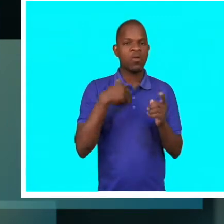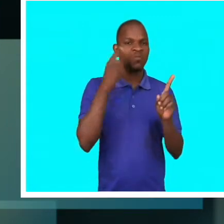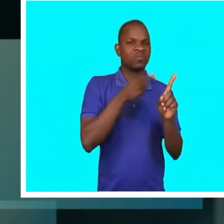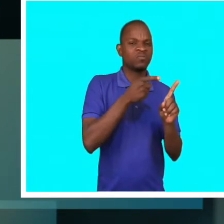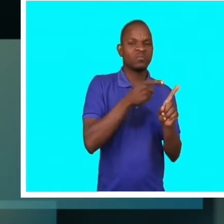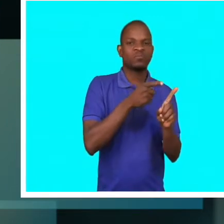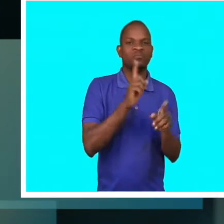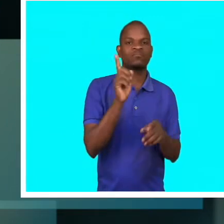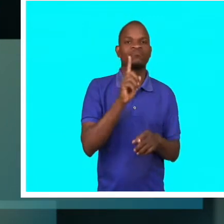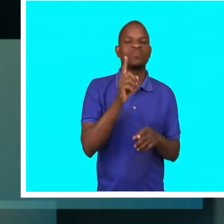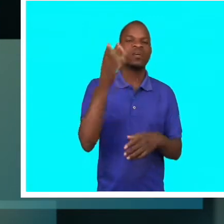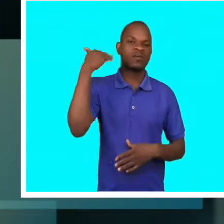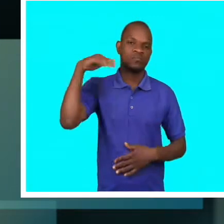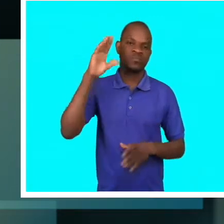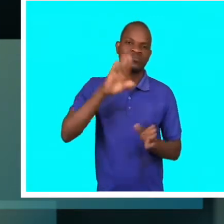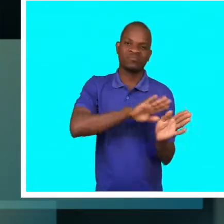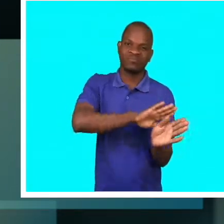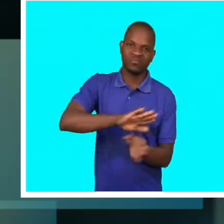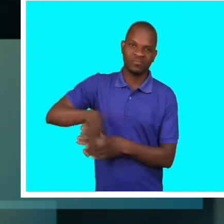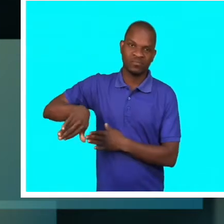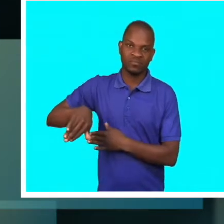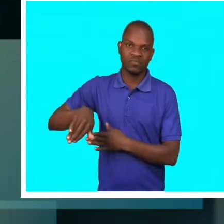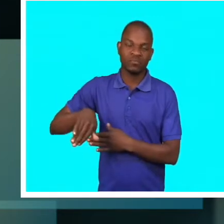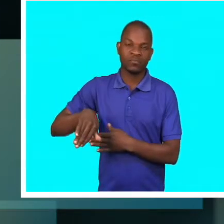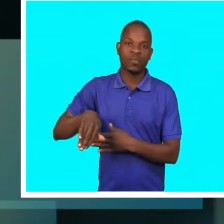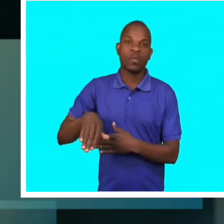Eu estou a criticar esse momento. Não, é um outro momento.